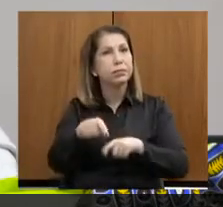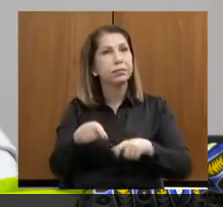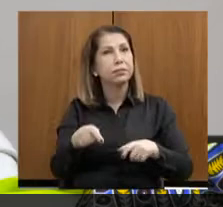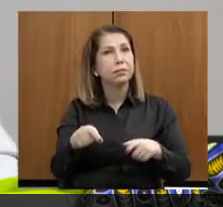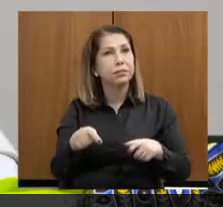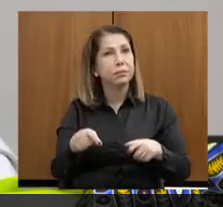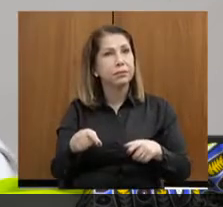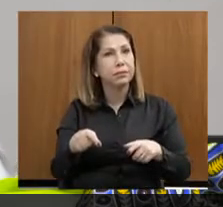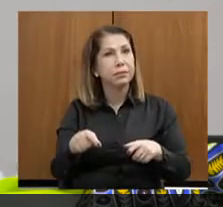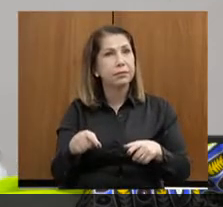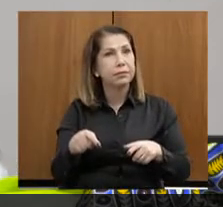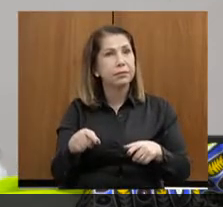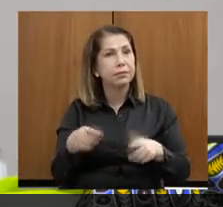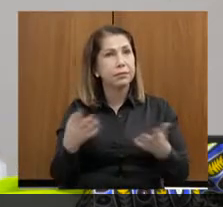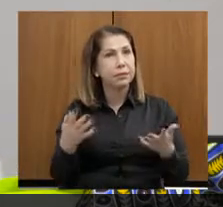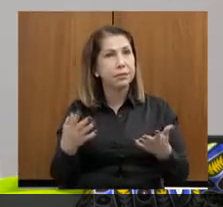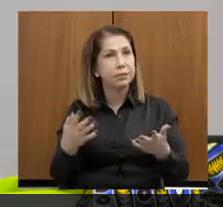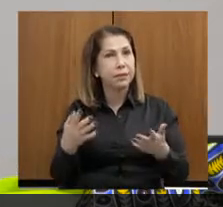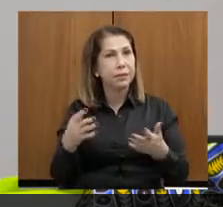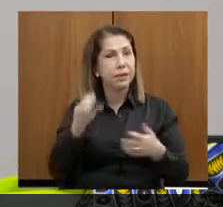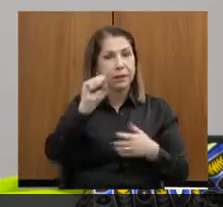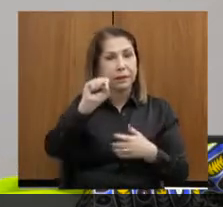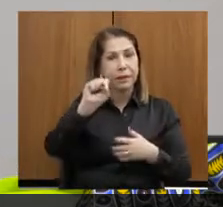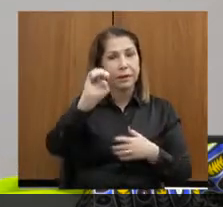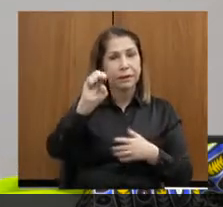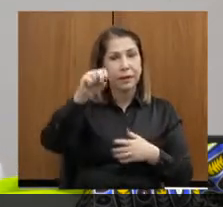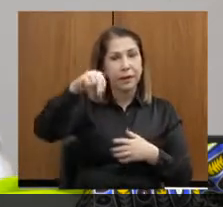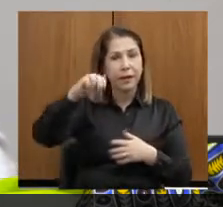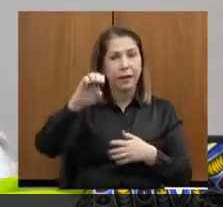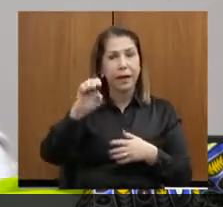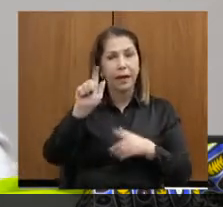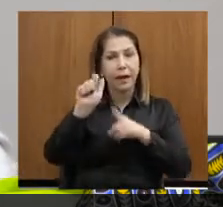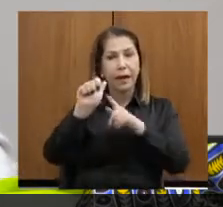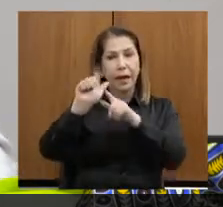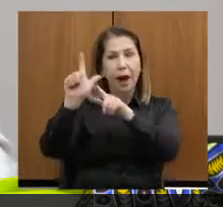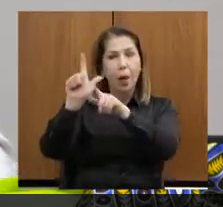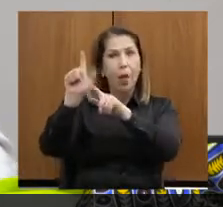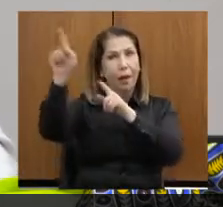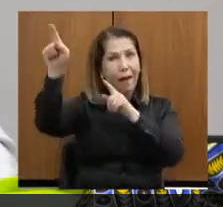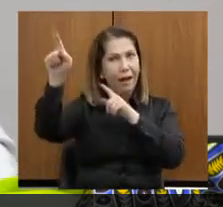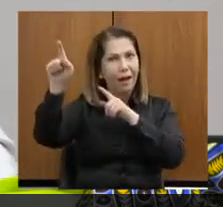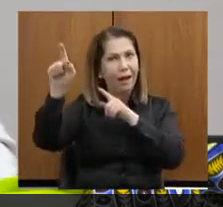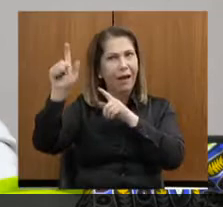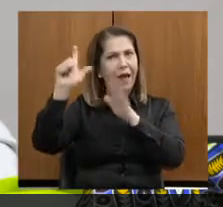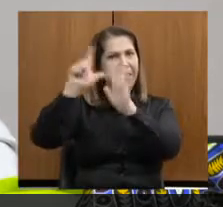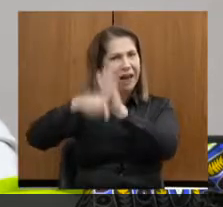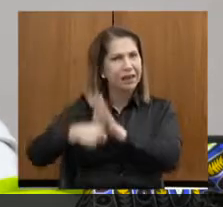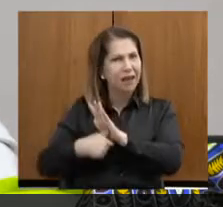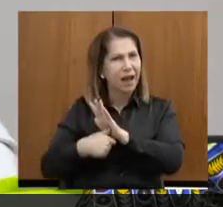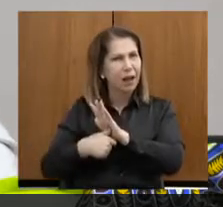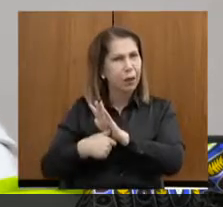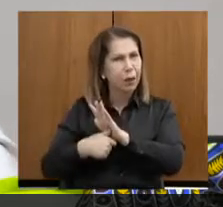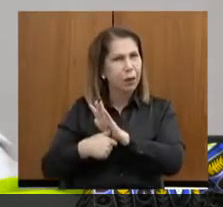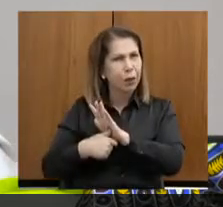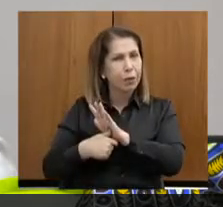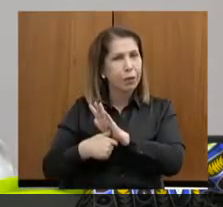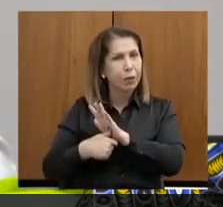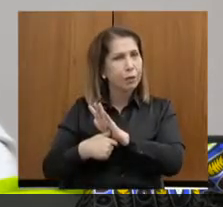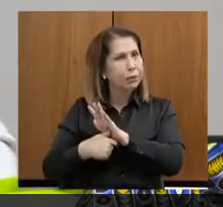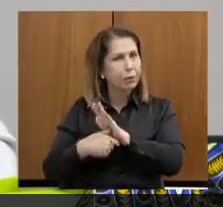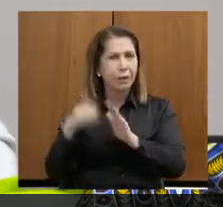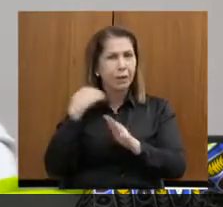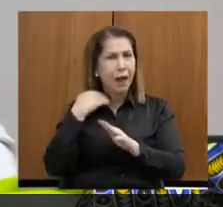bom e é o pai não é que sala que ela fique atrasada mas o caixa eletrônico do banco tem lá língua local